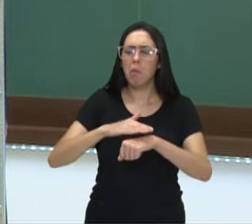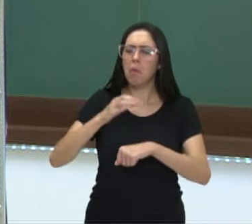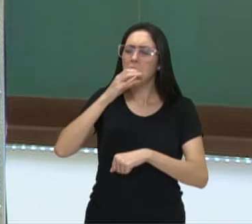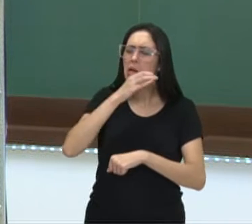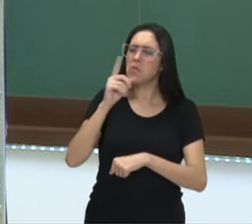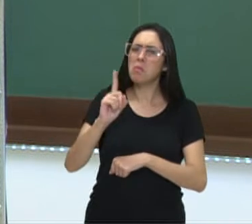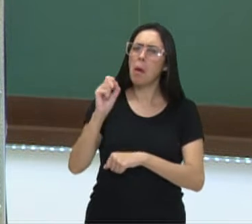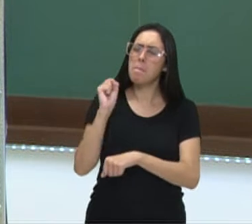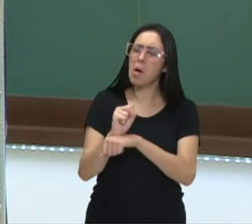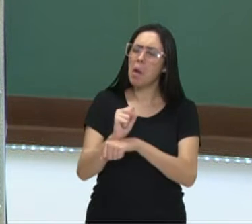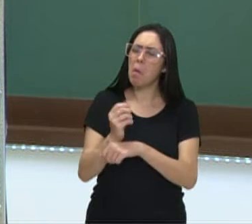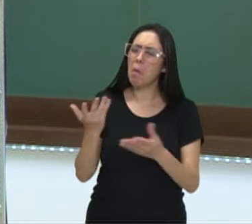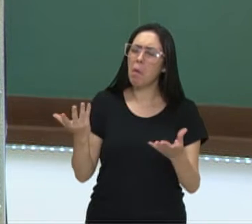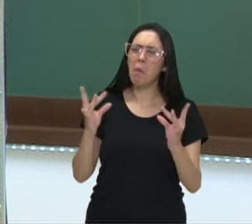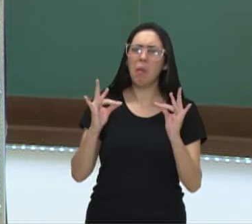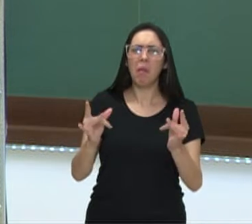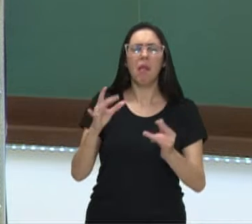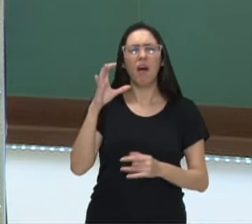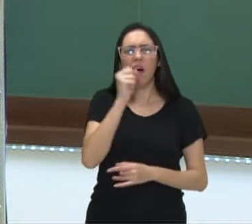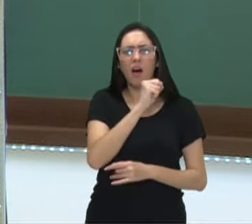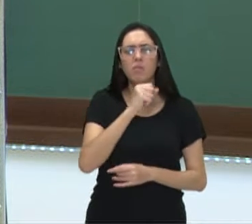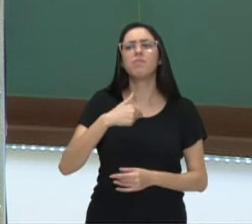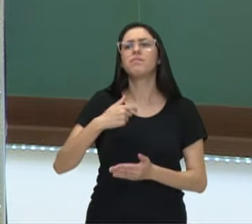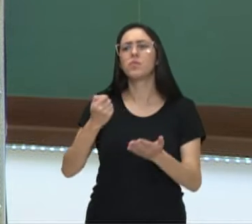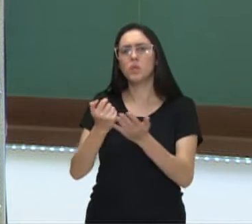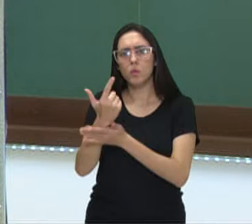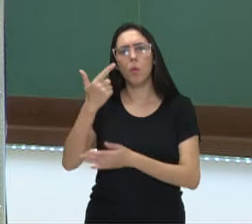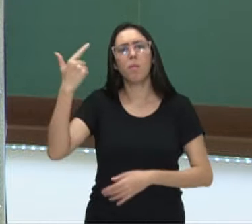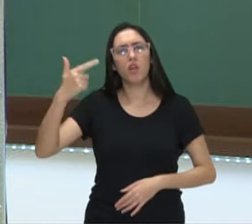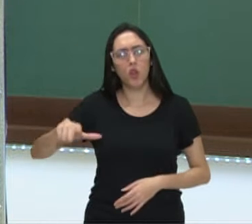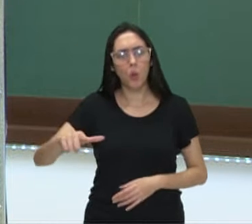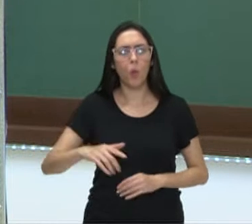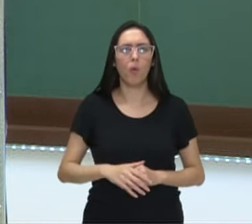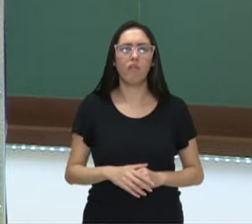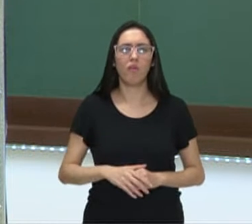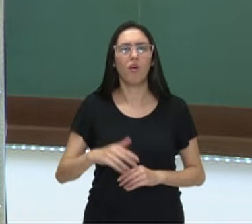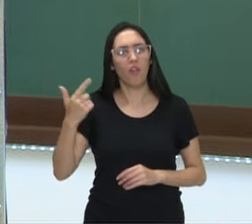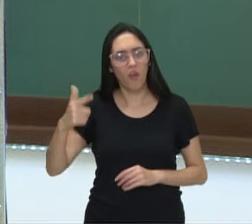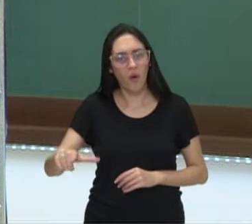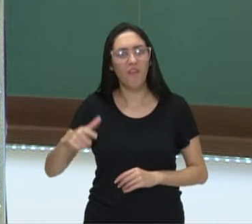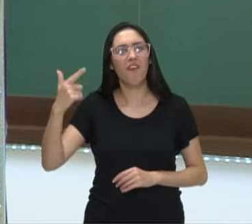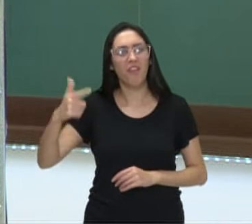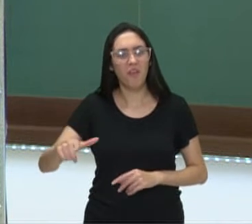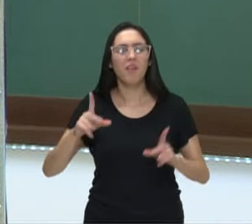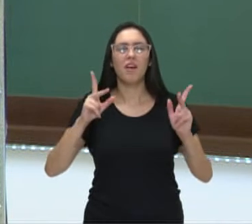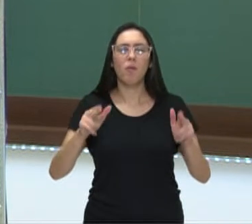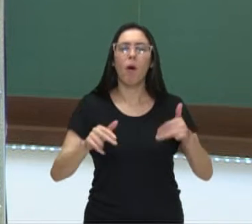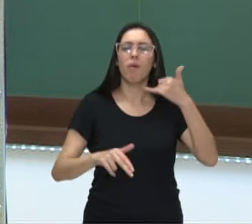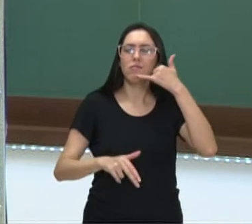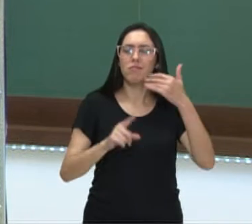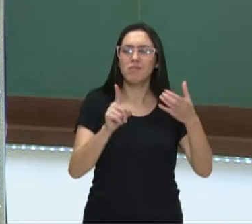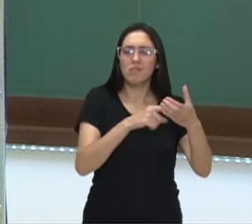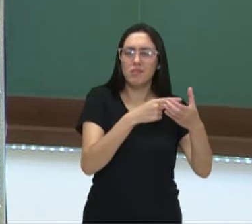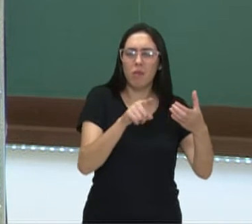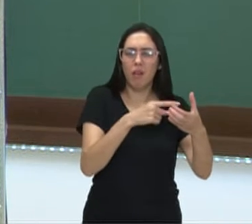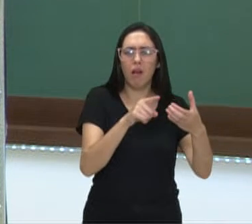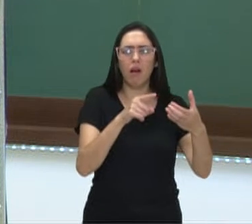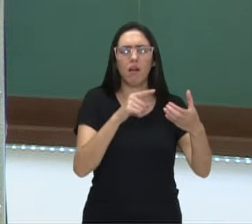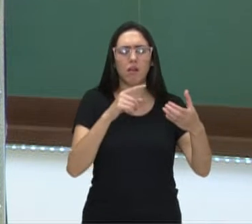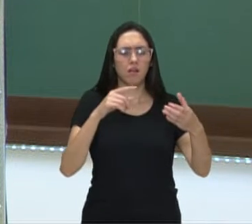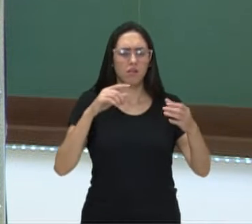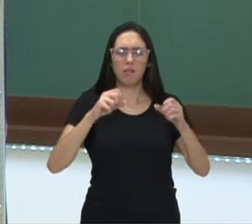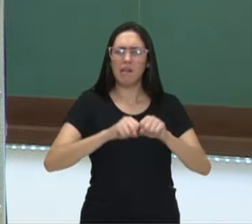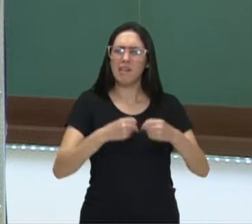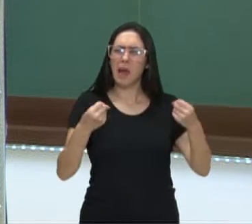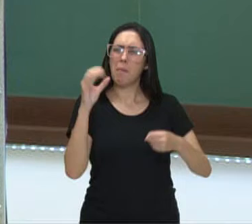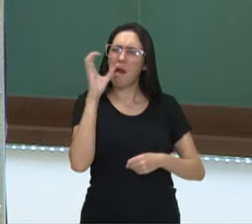mas muitas vezes compramos da mesma marca. Da mesma forma, telefones celulares e outros tantos produtos do nosso cotidiano,